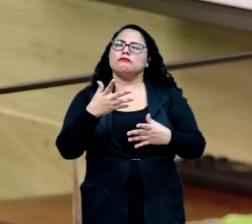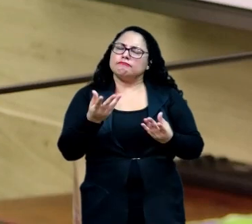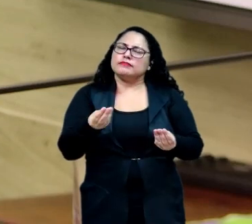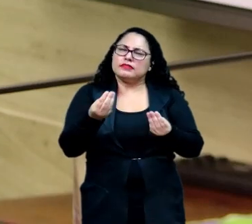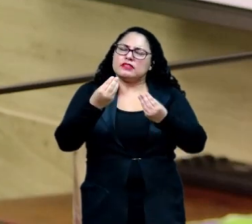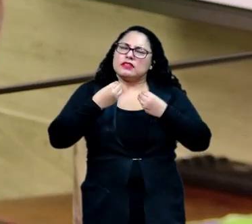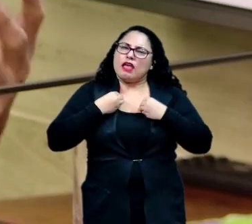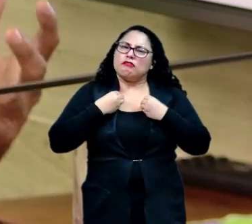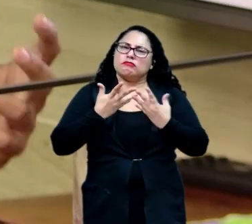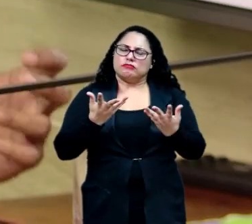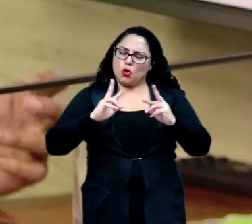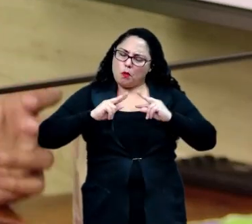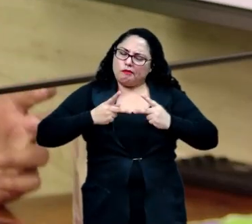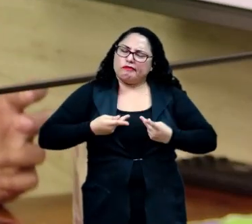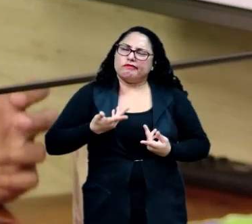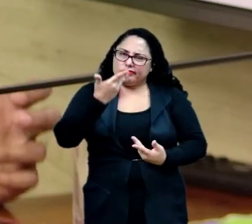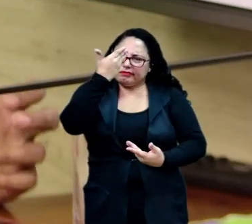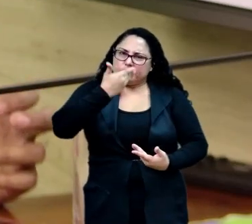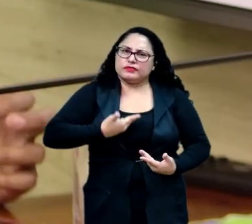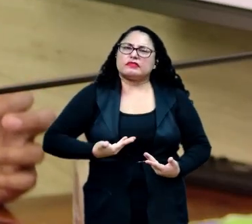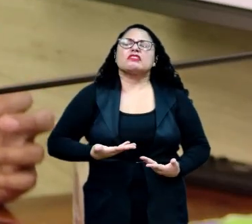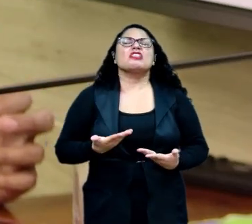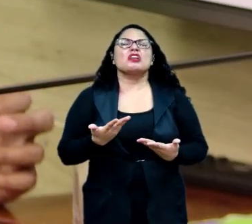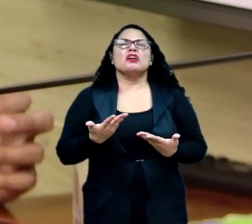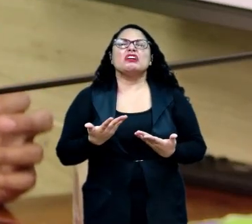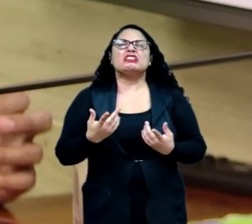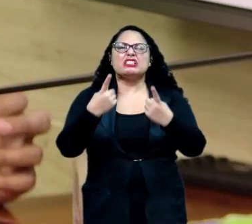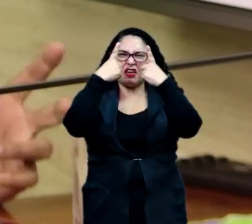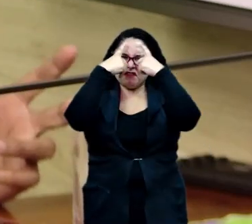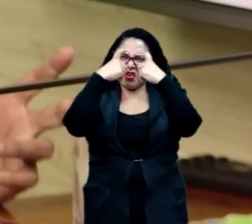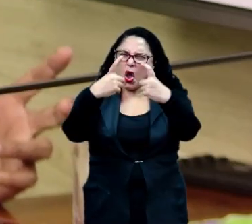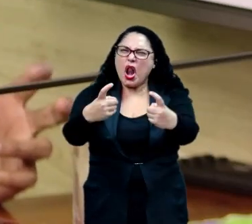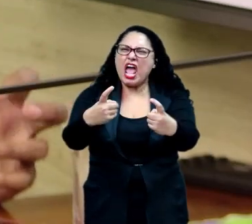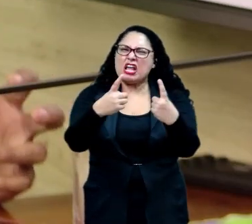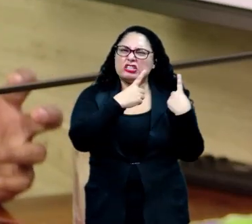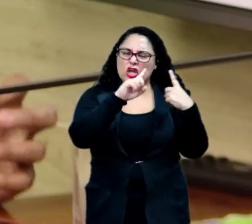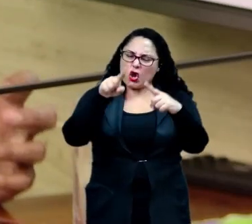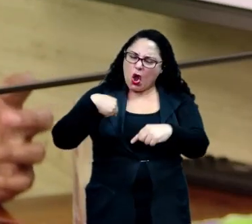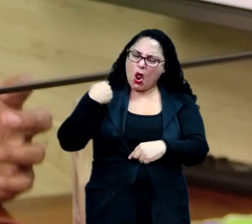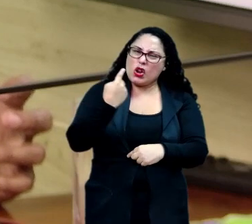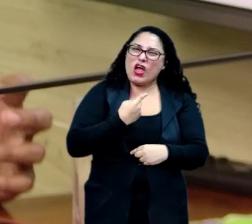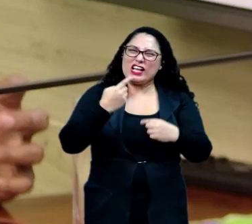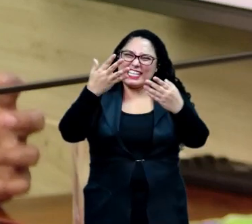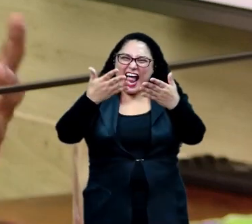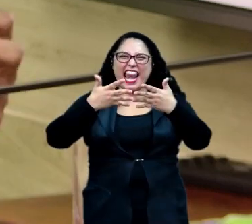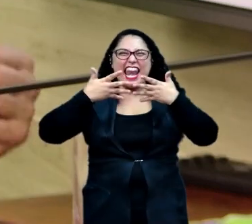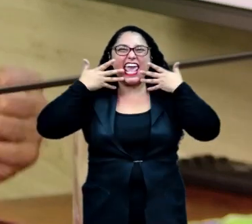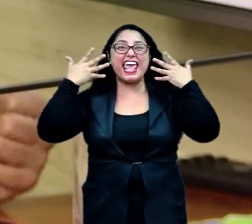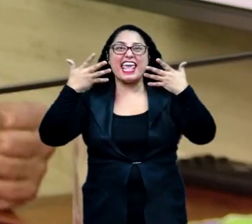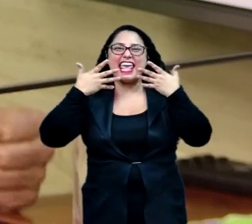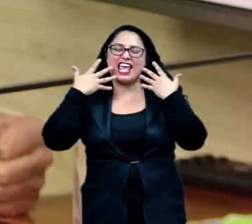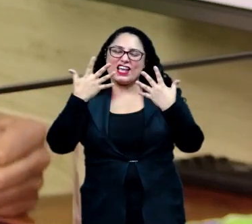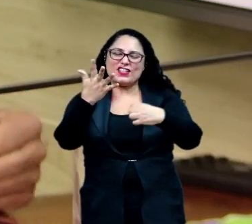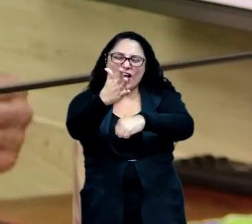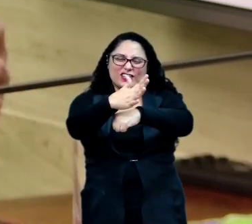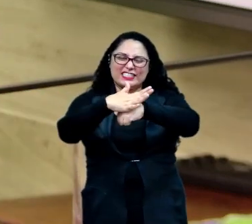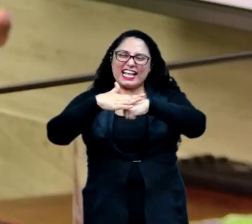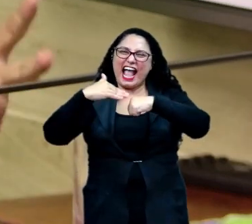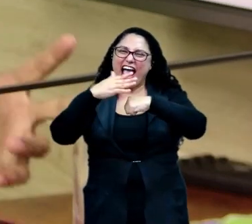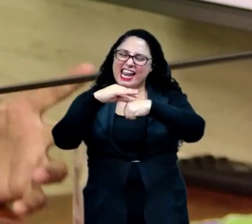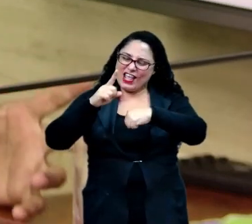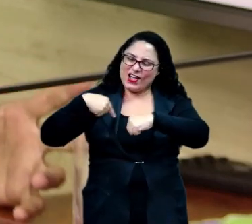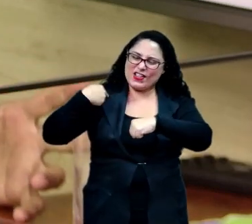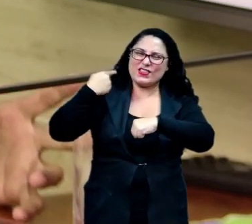né? Se imunize dessas violências com a nossa alegria, com o nosso afeto,